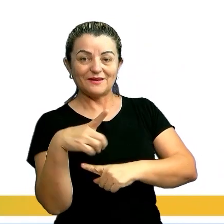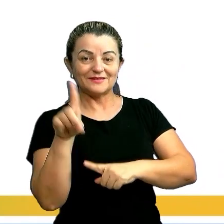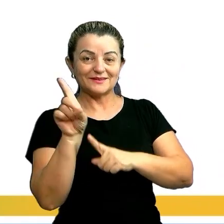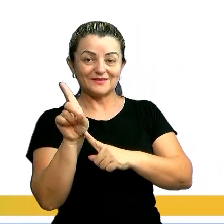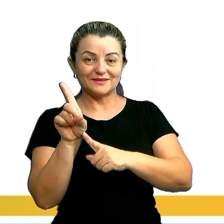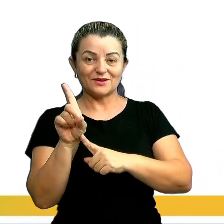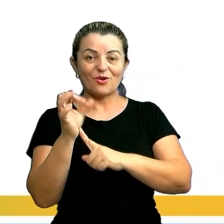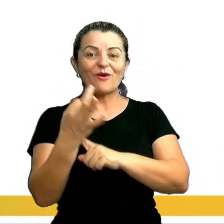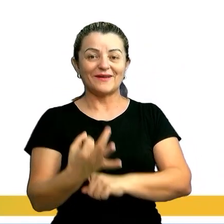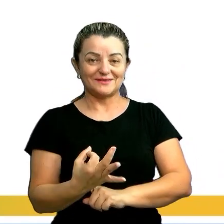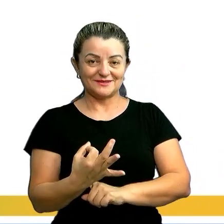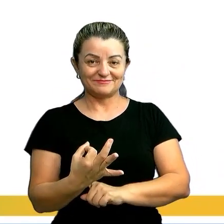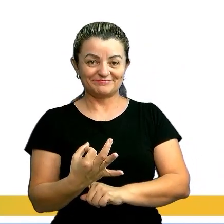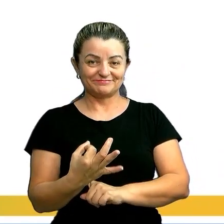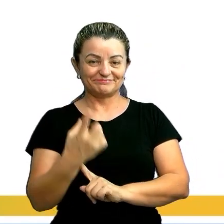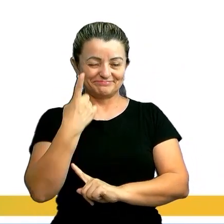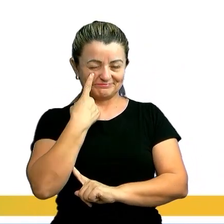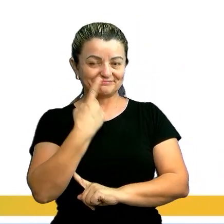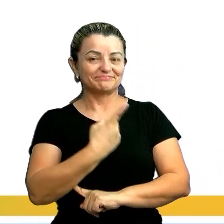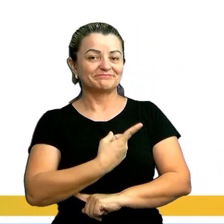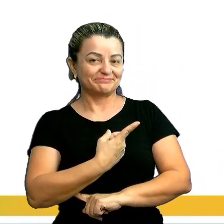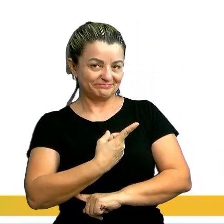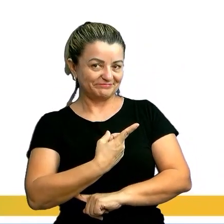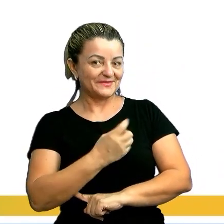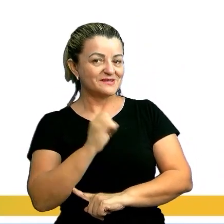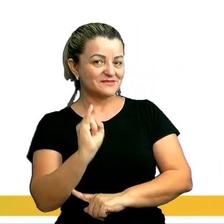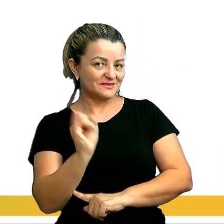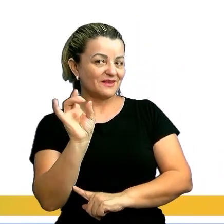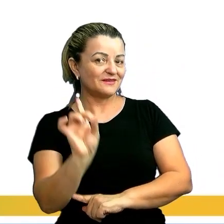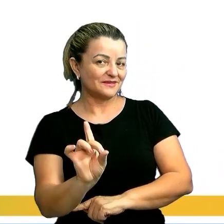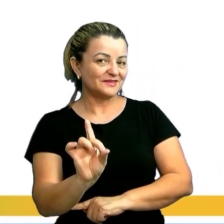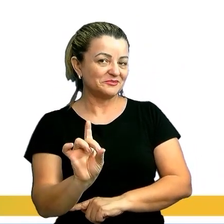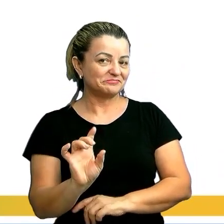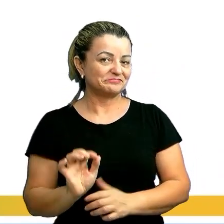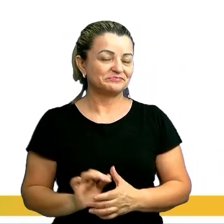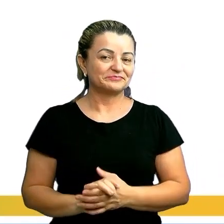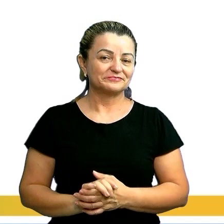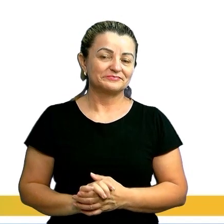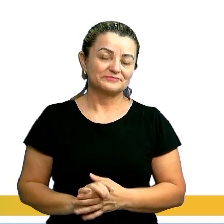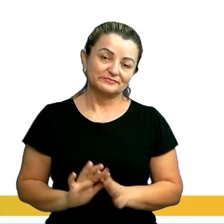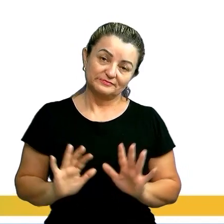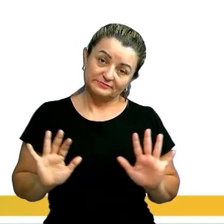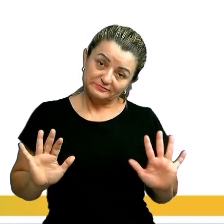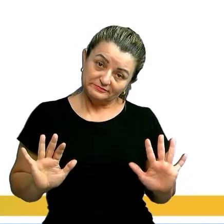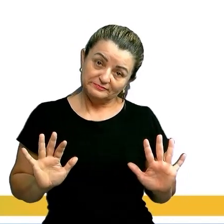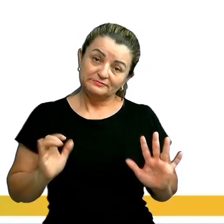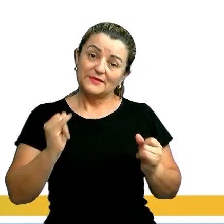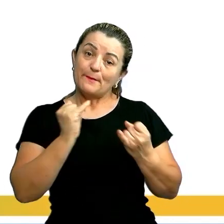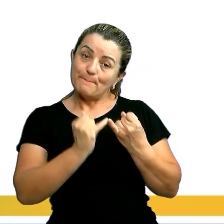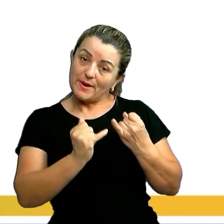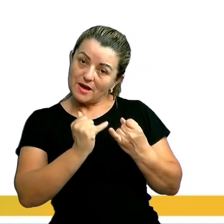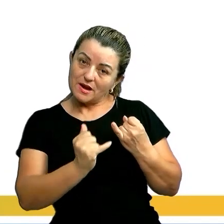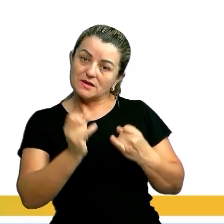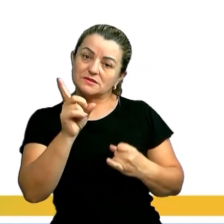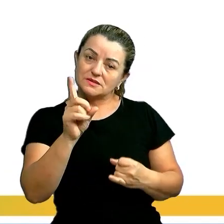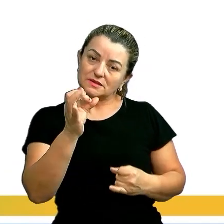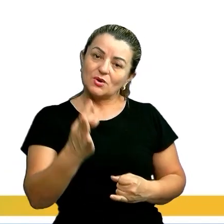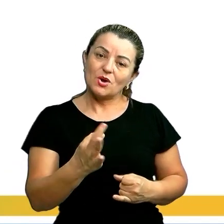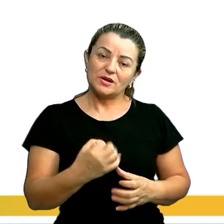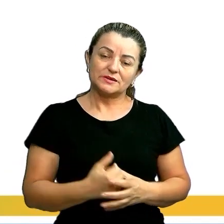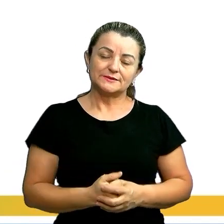vocês perceberam? Mas vamos ver se realmente vai ser a letra D. De repente não é, né? Mas é a que aparentemente está mais